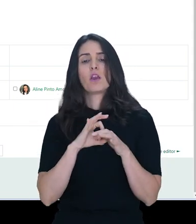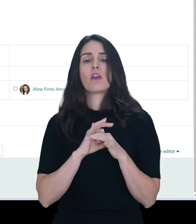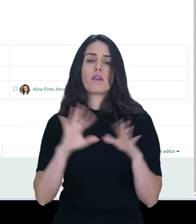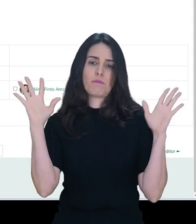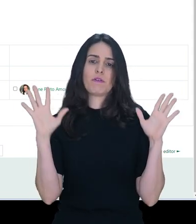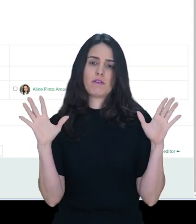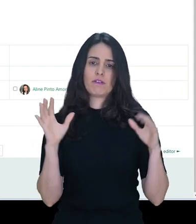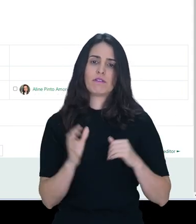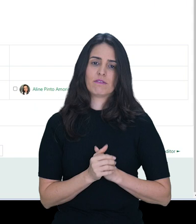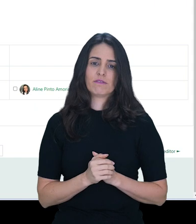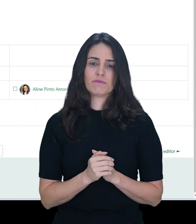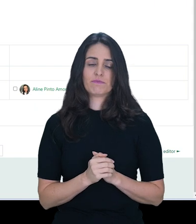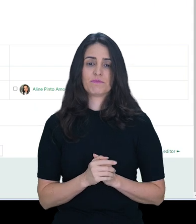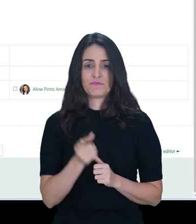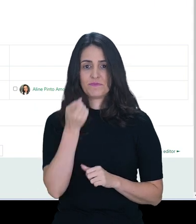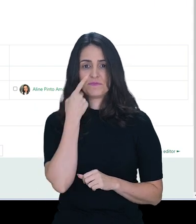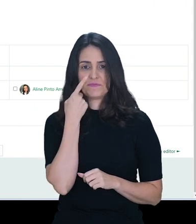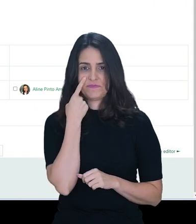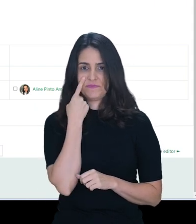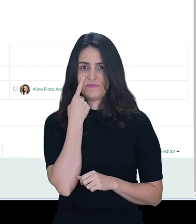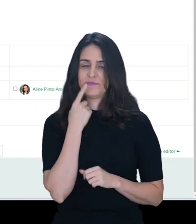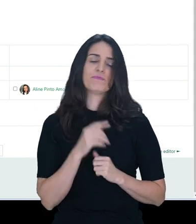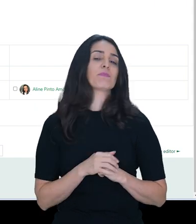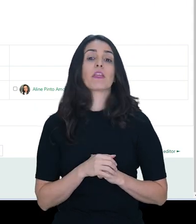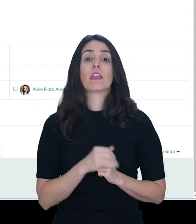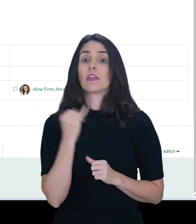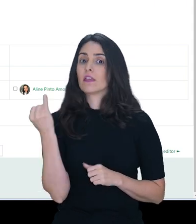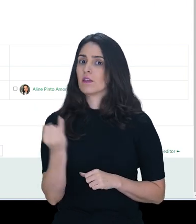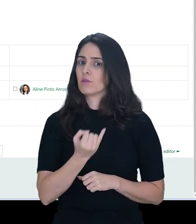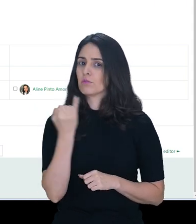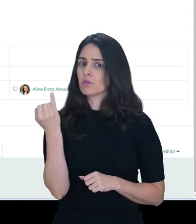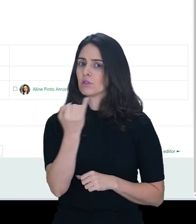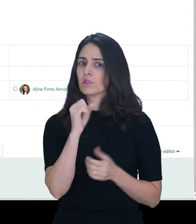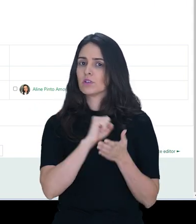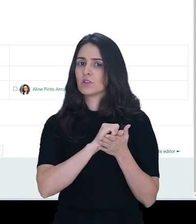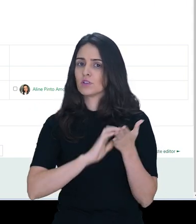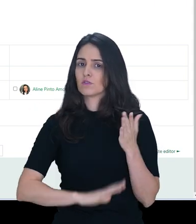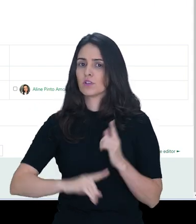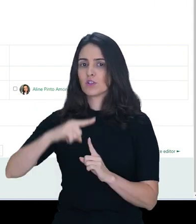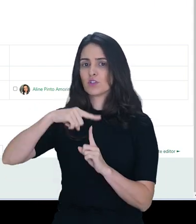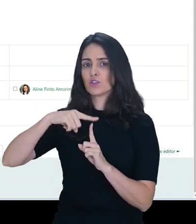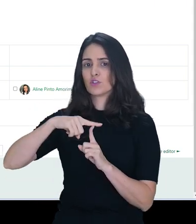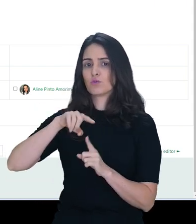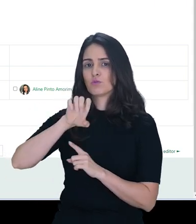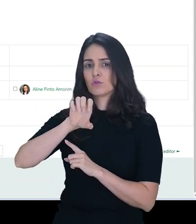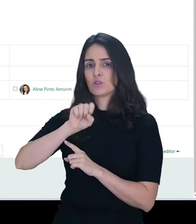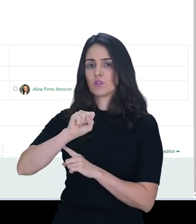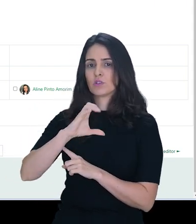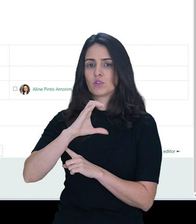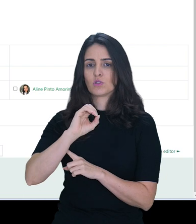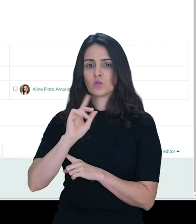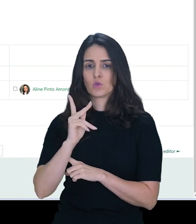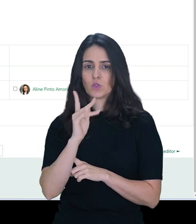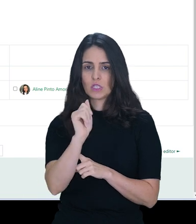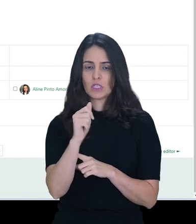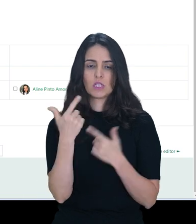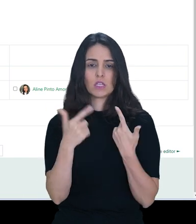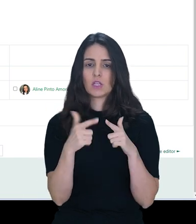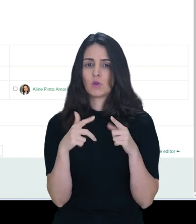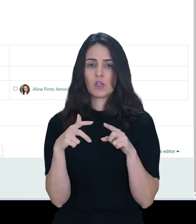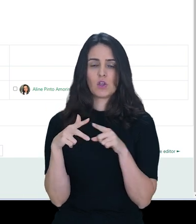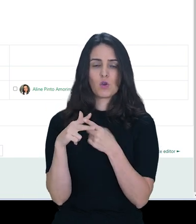para permitir. Agora, observe uma questão importante. A atividade escolha, ela não